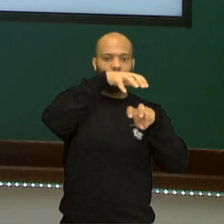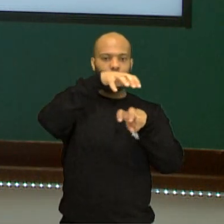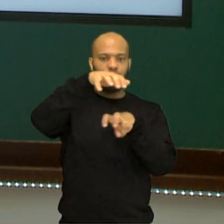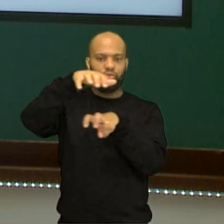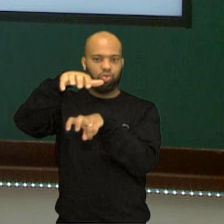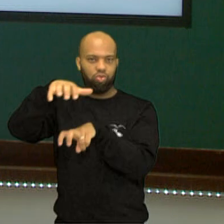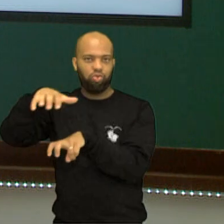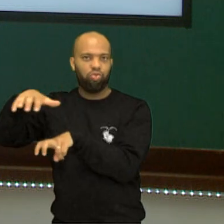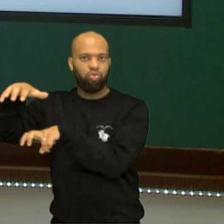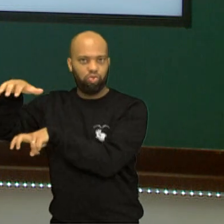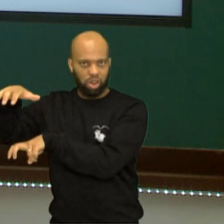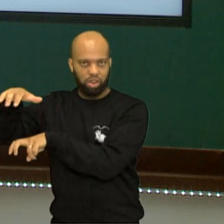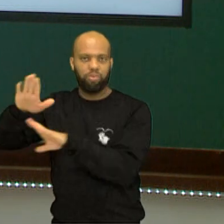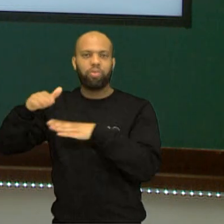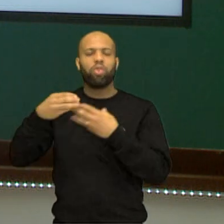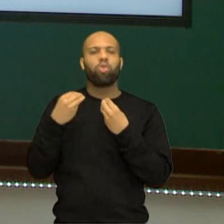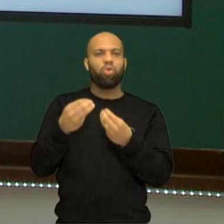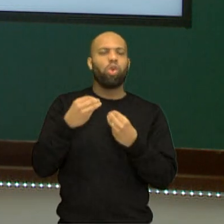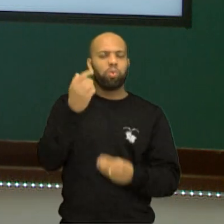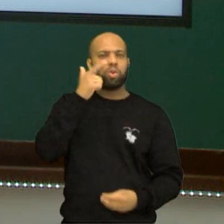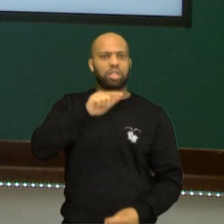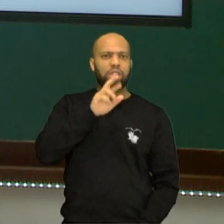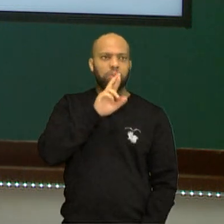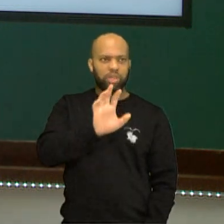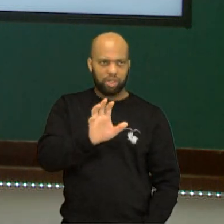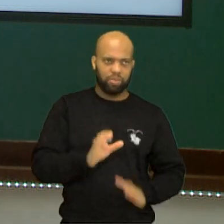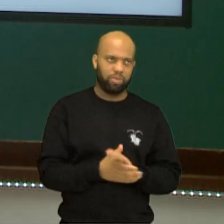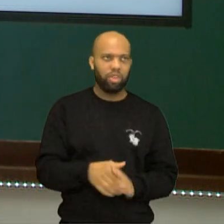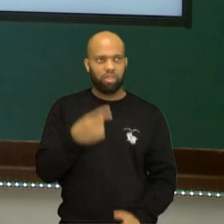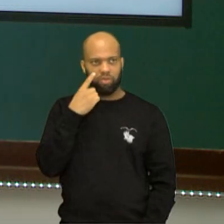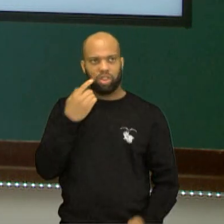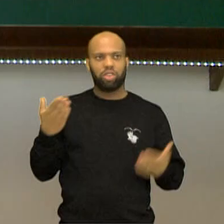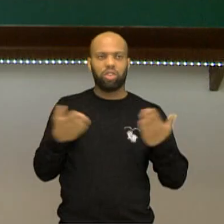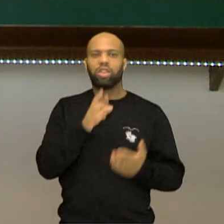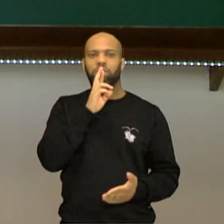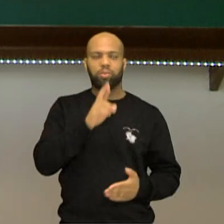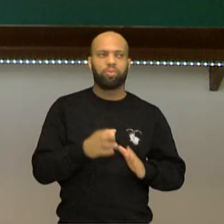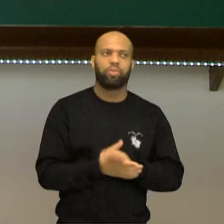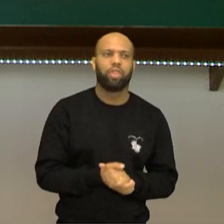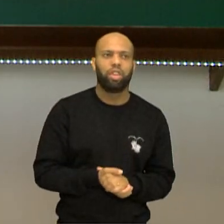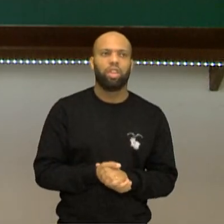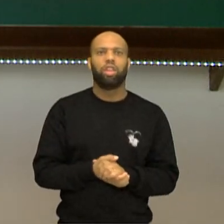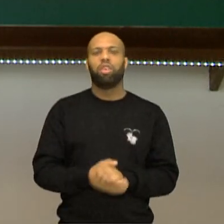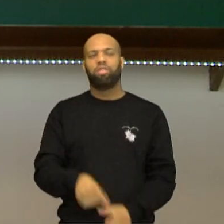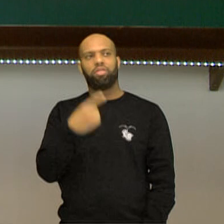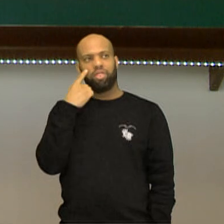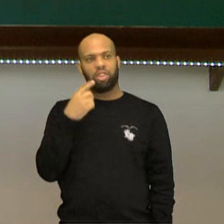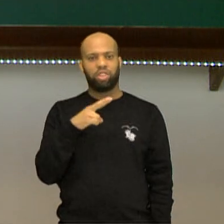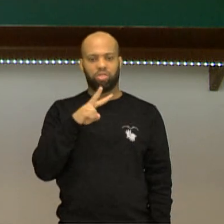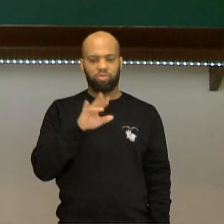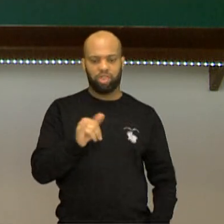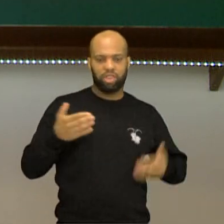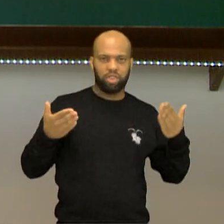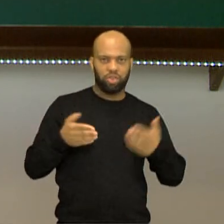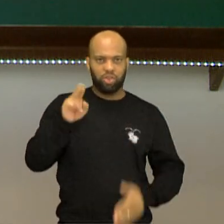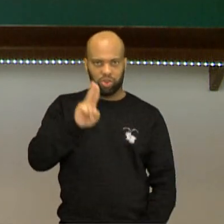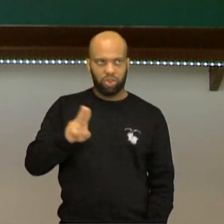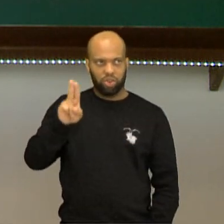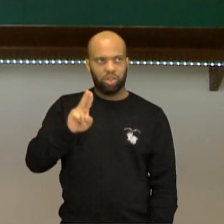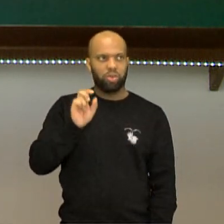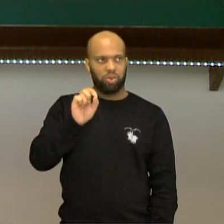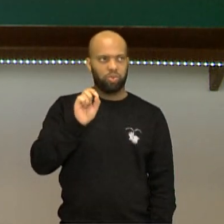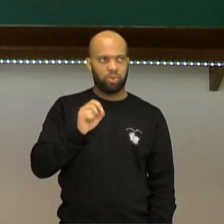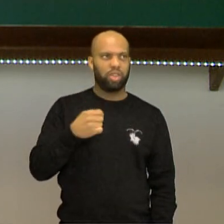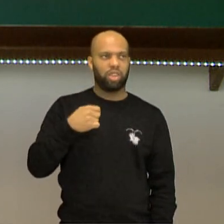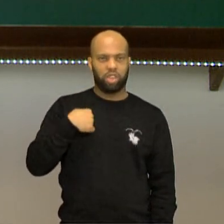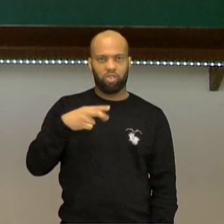como é que eu cheguei nesse resultado? Vamos lá para o quadro. Então é o seguinte, eu vou utilizar aqui, nesse caso, eu vou